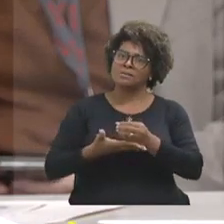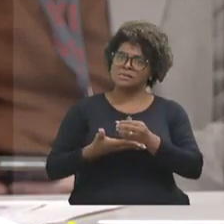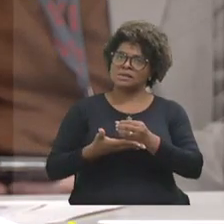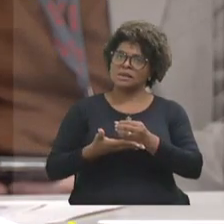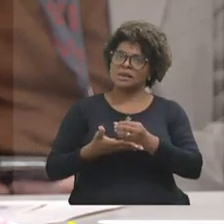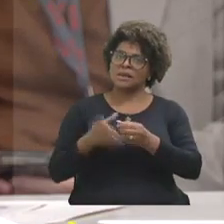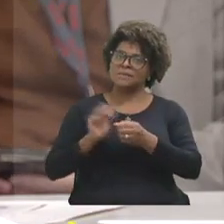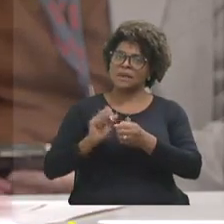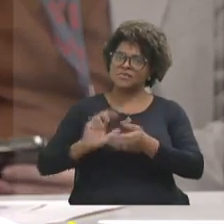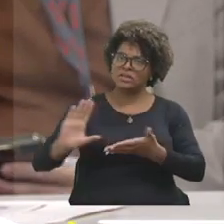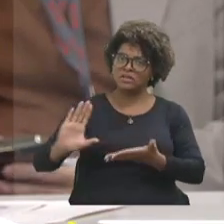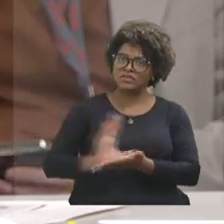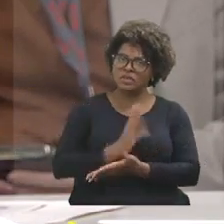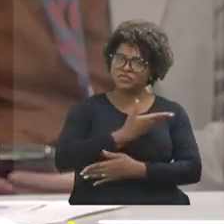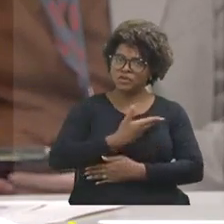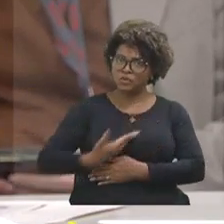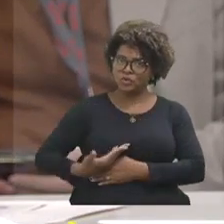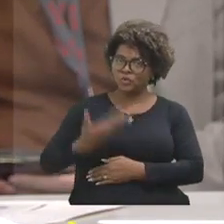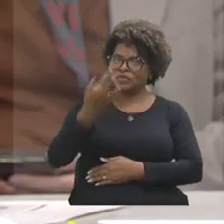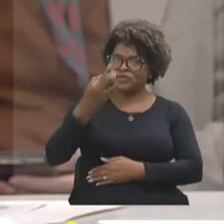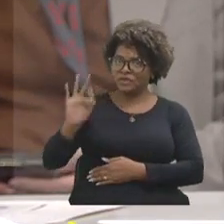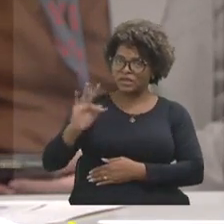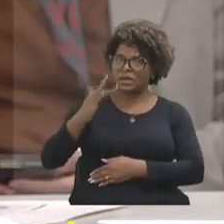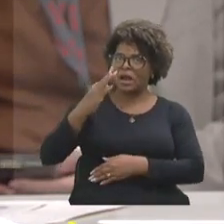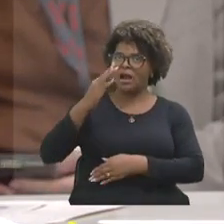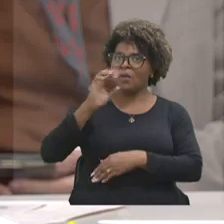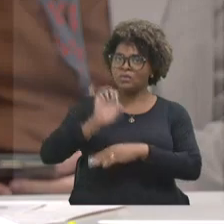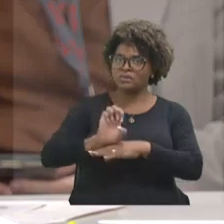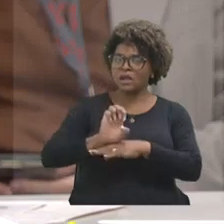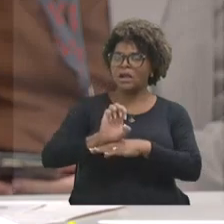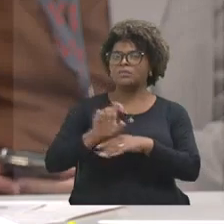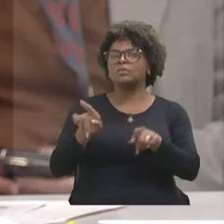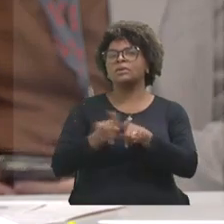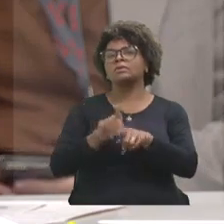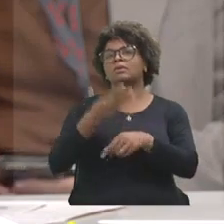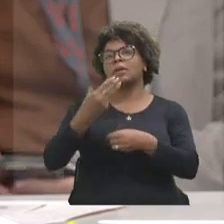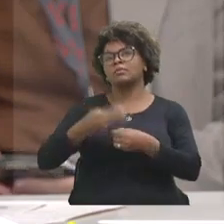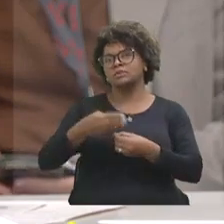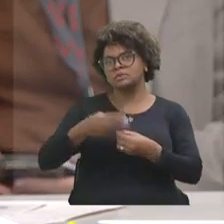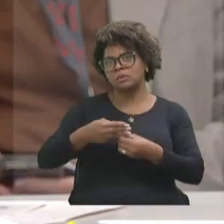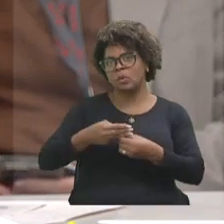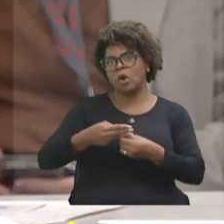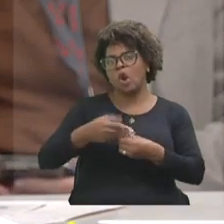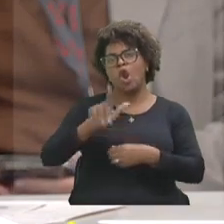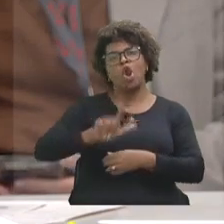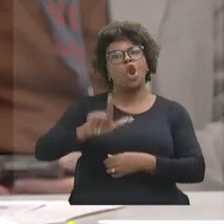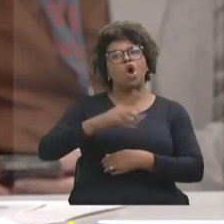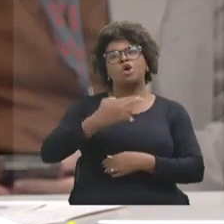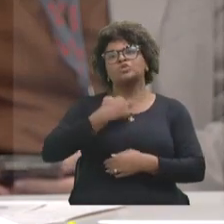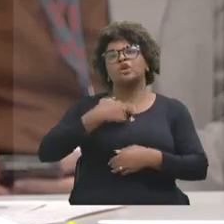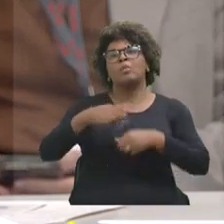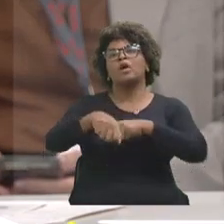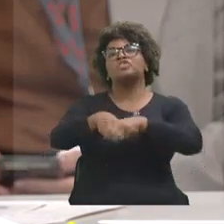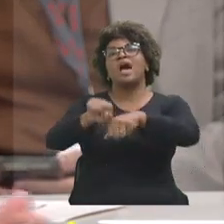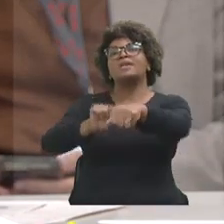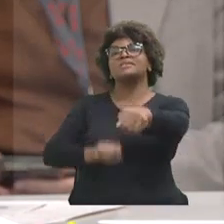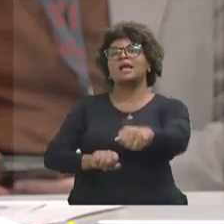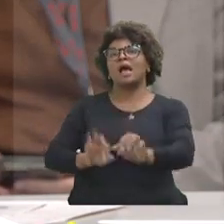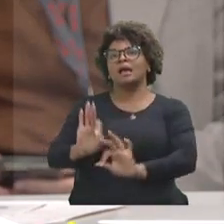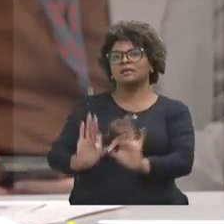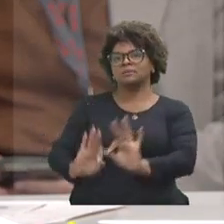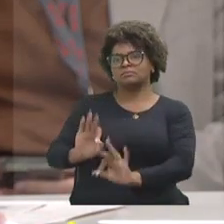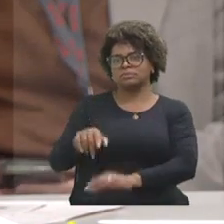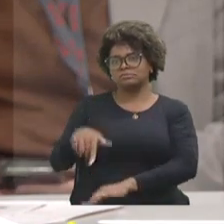investimentos do Governo Federal dos Estados dos Municípios a gente não pode obviamente também rasgar um plano estadual de Oncologia mas